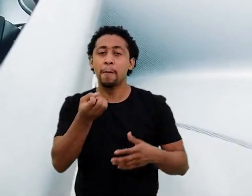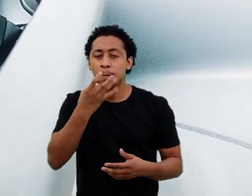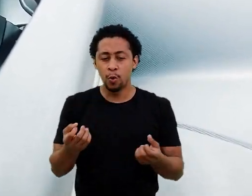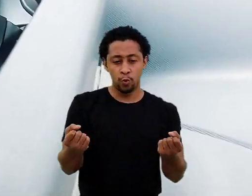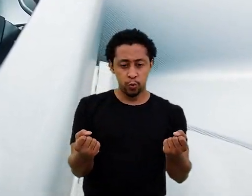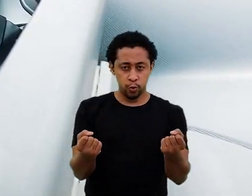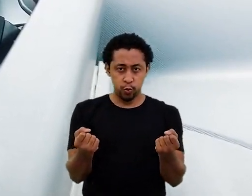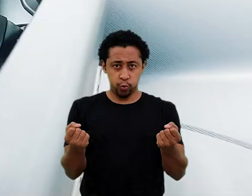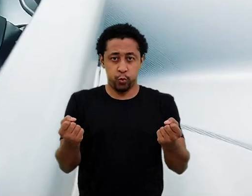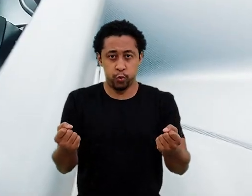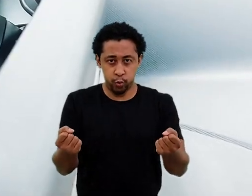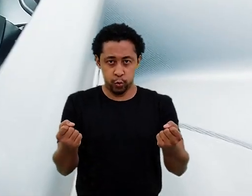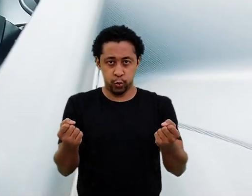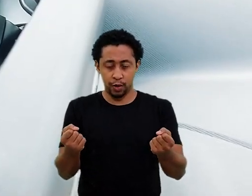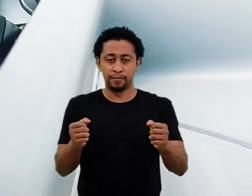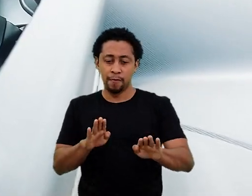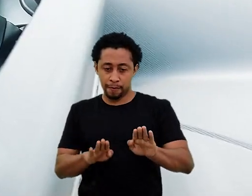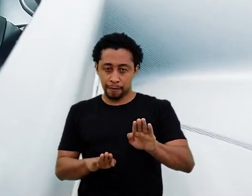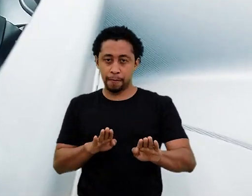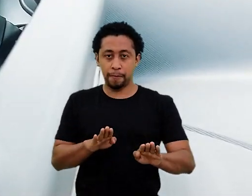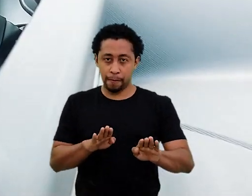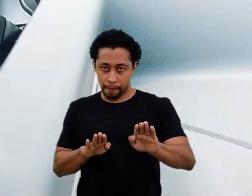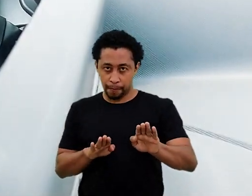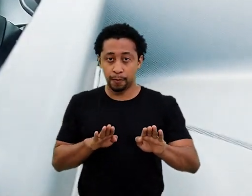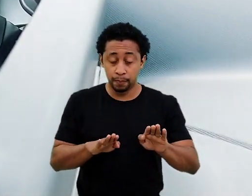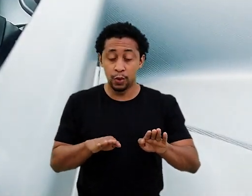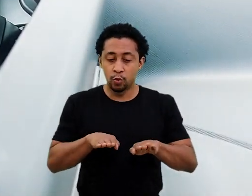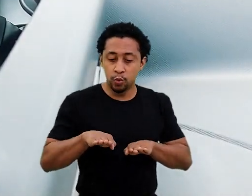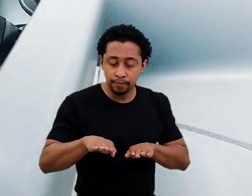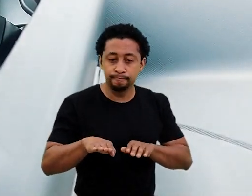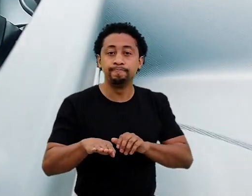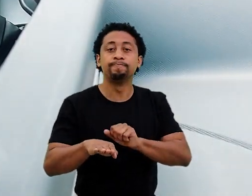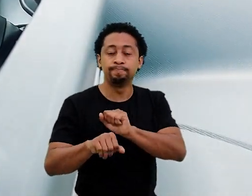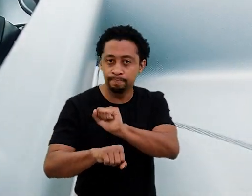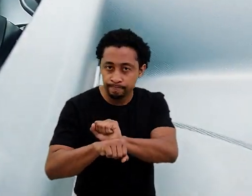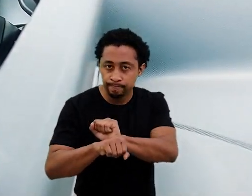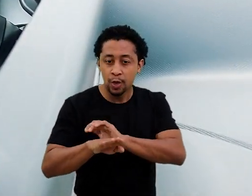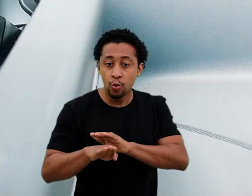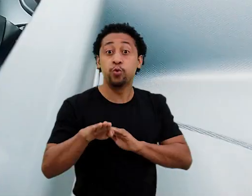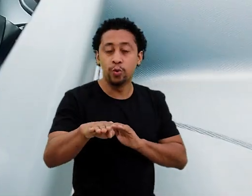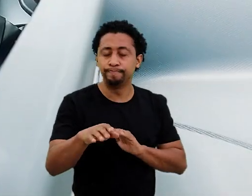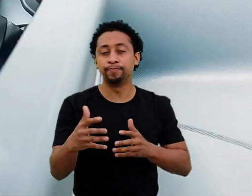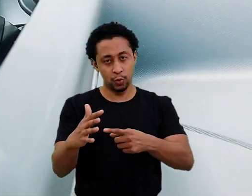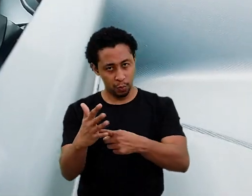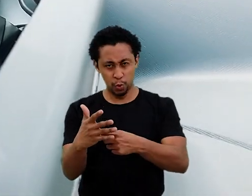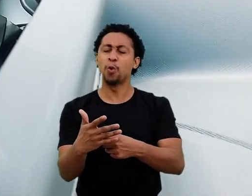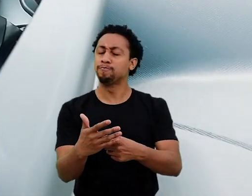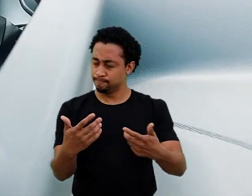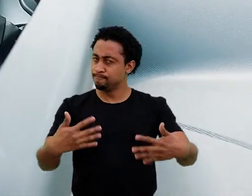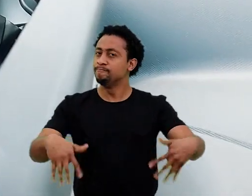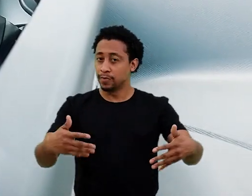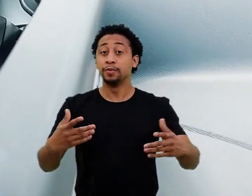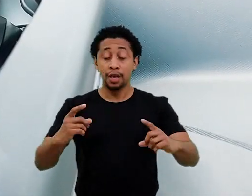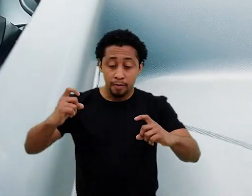controle de pré-ignição, por exemplo. Especialmente porque também na concepção desse motor a gente tem um ângulo